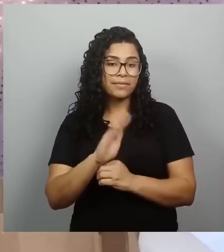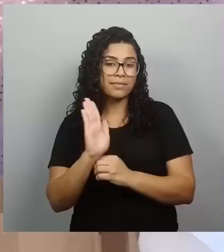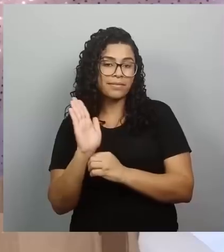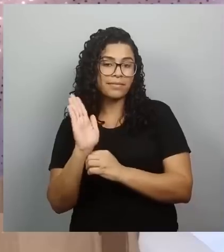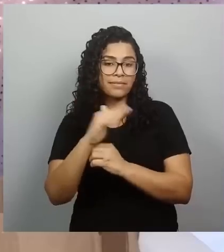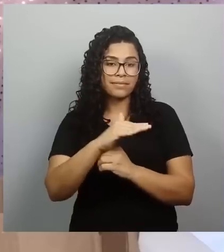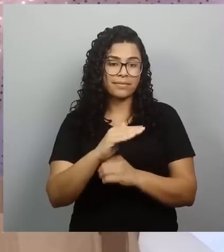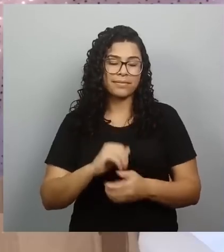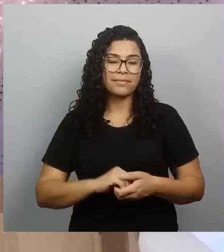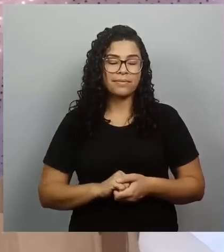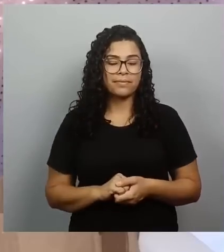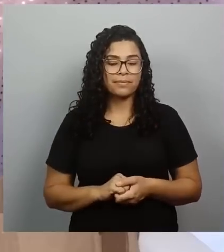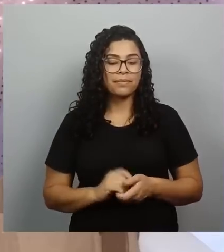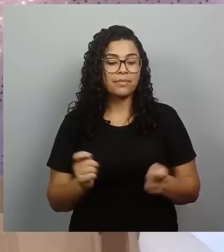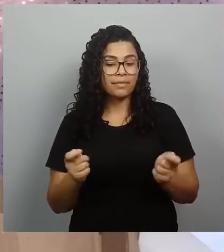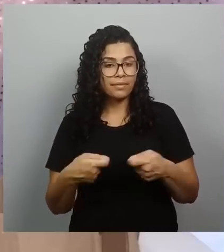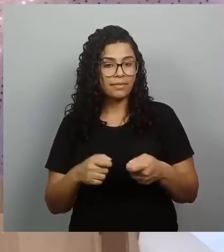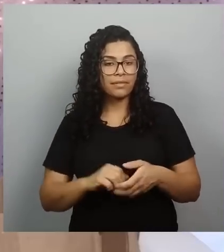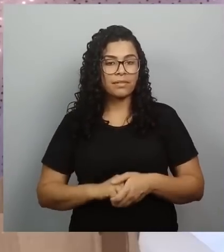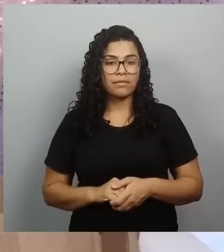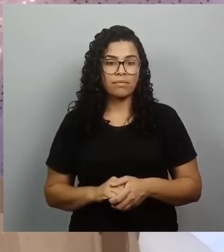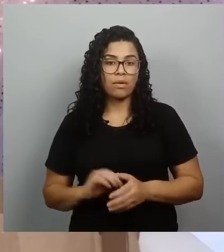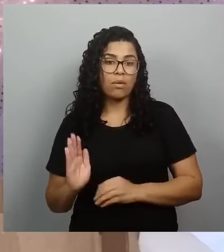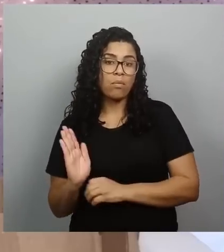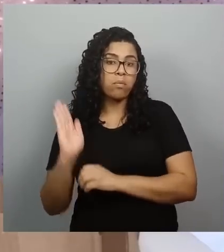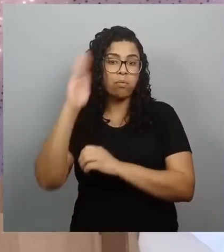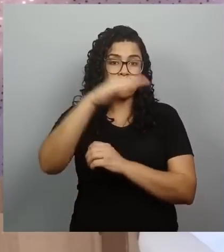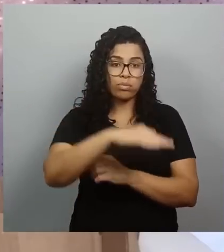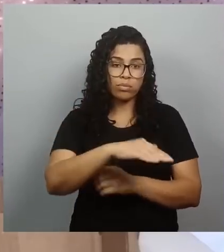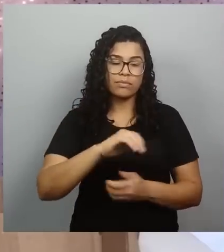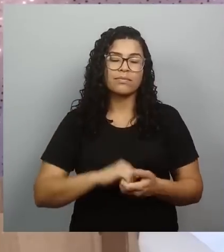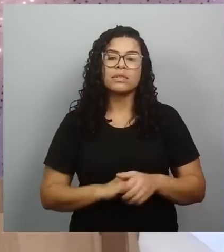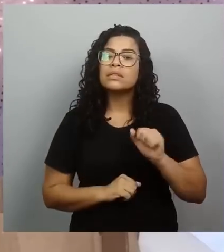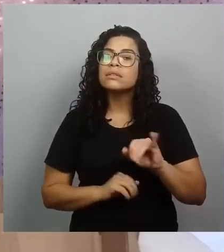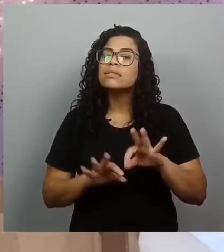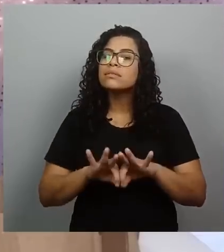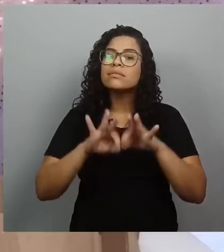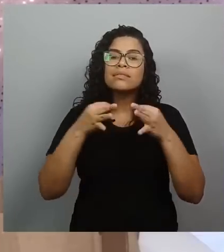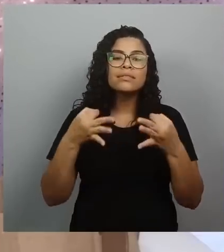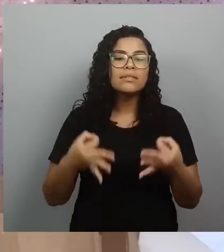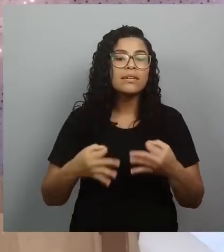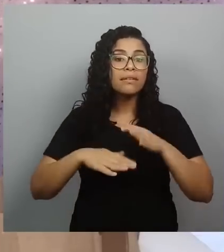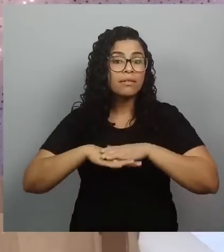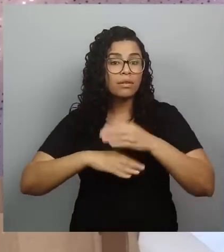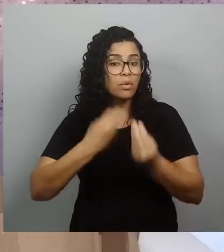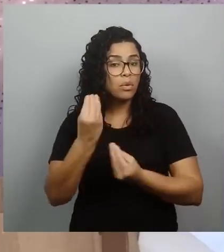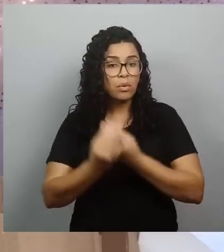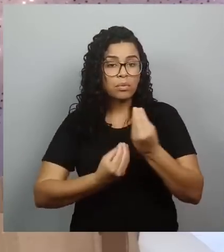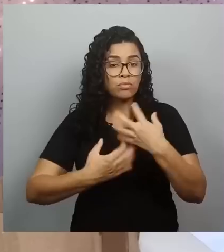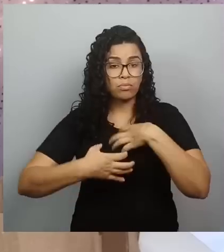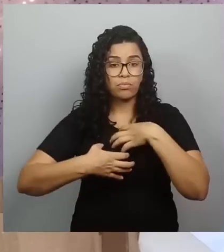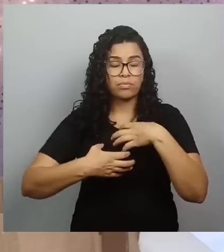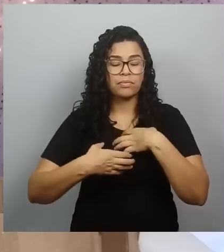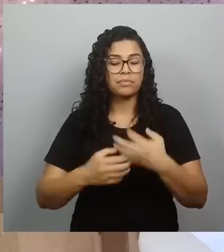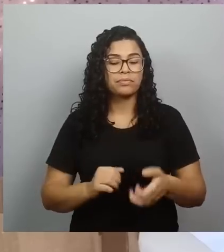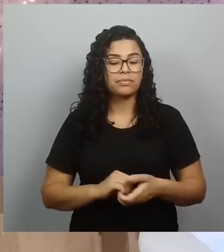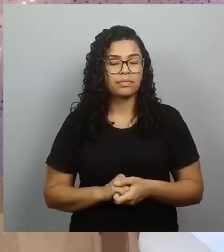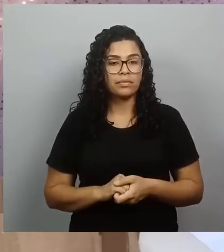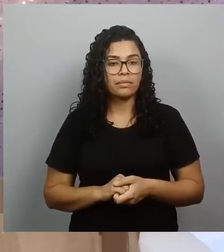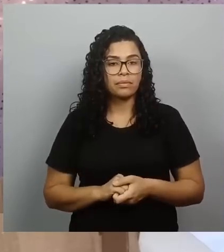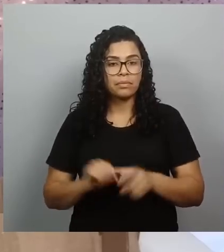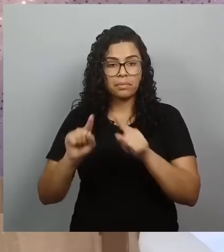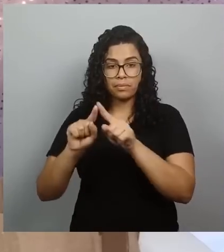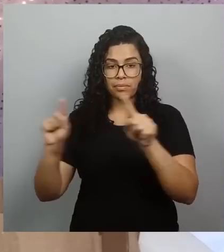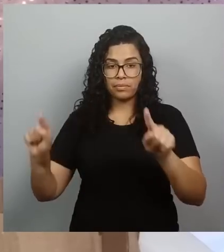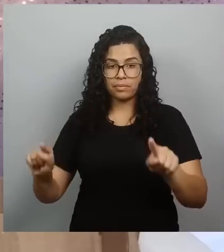dentro da cesta. Opa, foi muito alto. Para fazer isso é simples. Você vai pegar então um